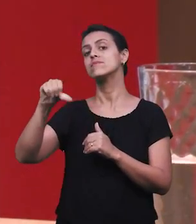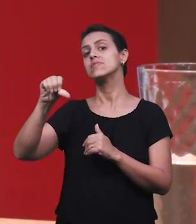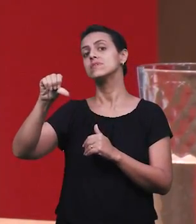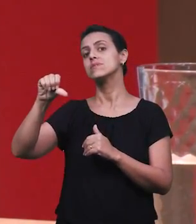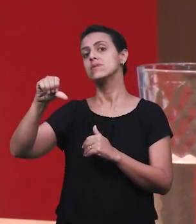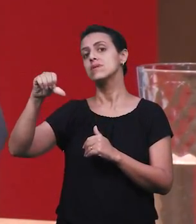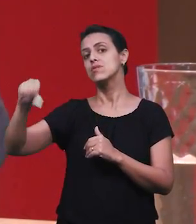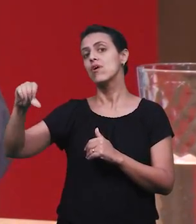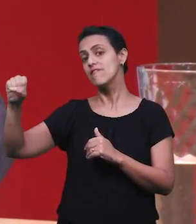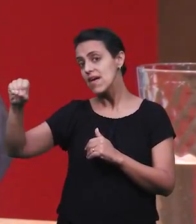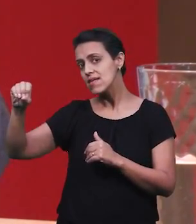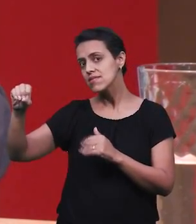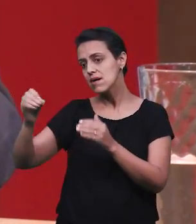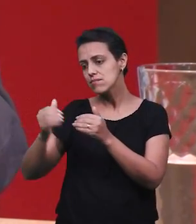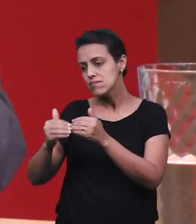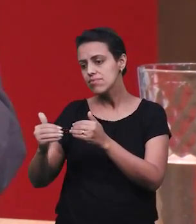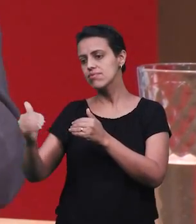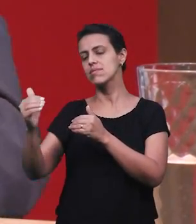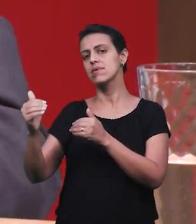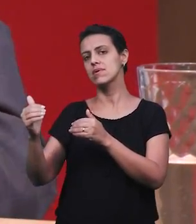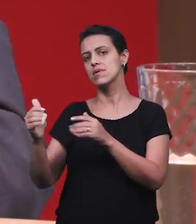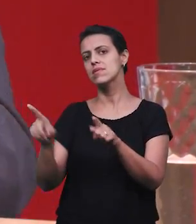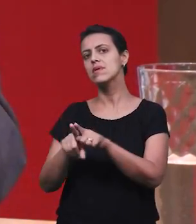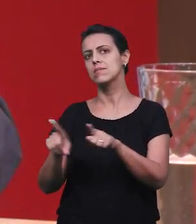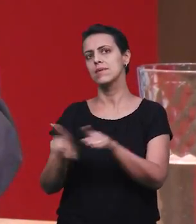nós demos mais uma arrancada.